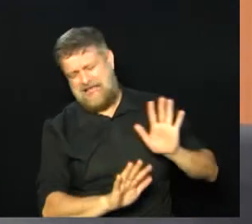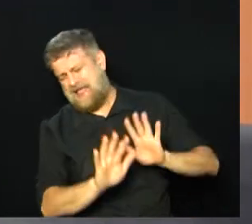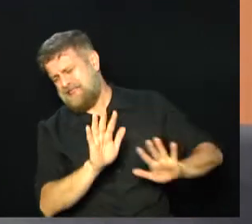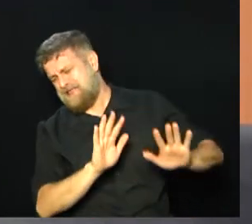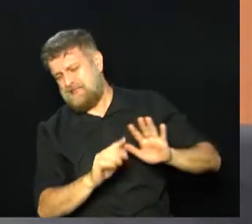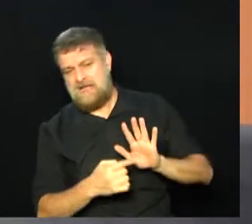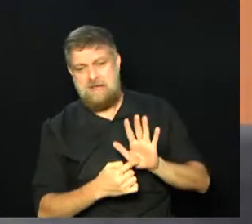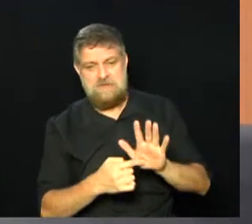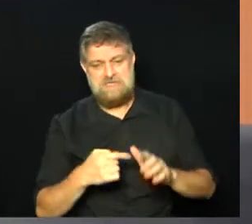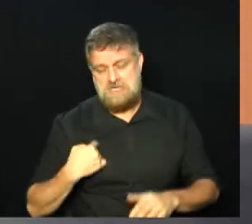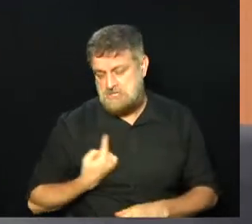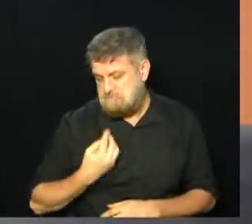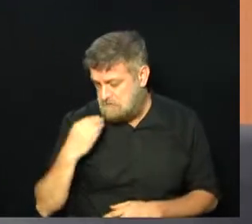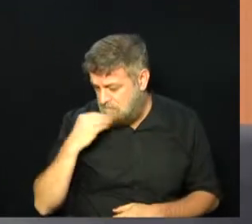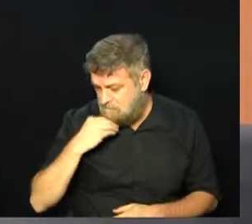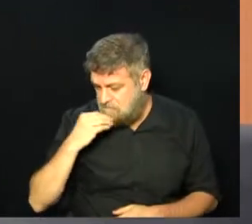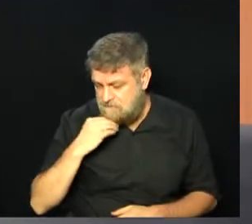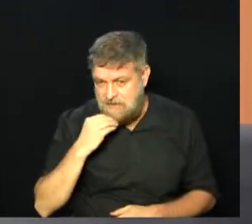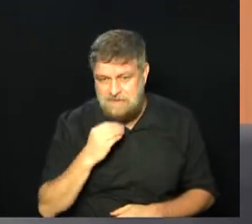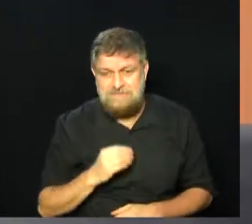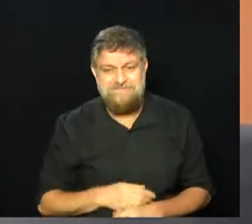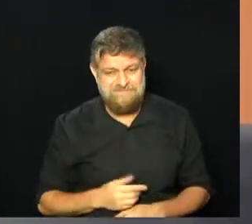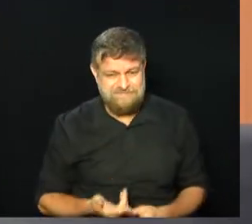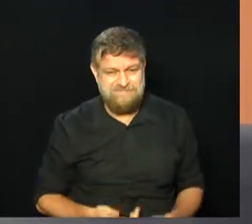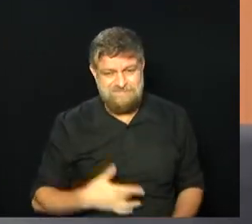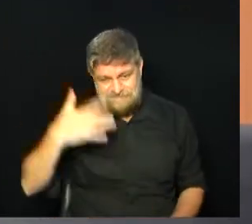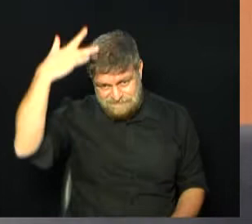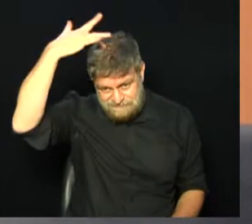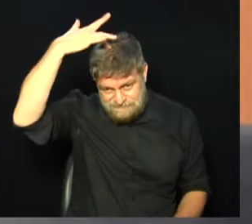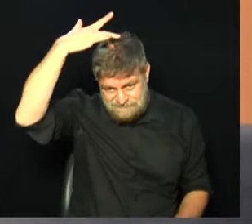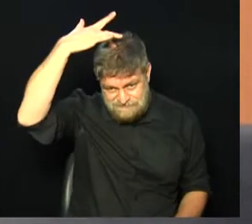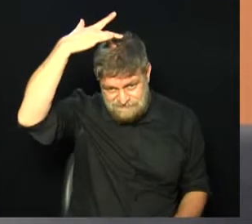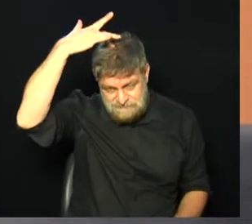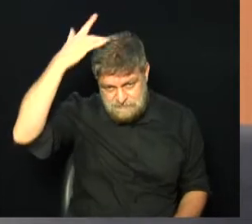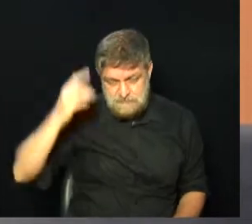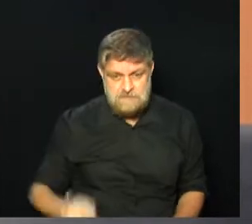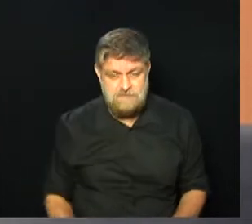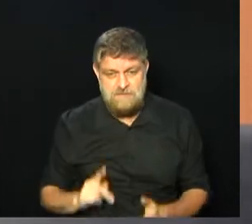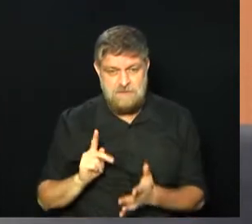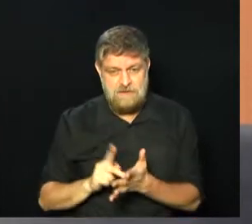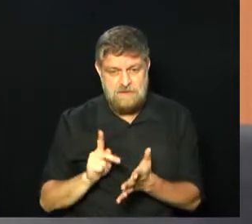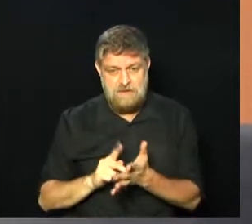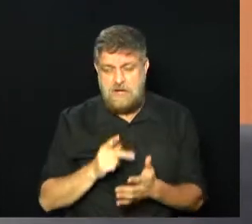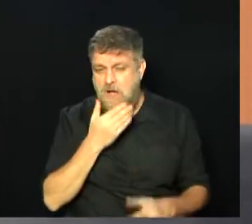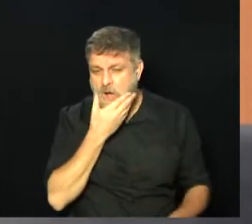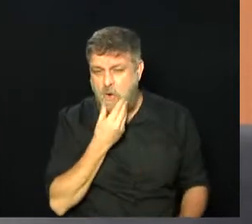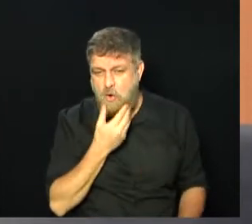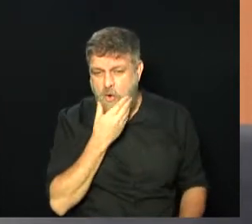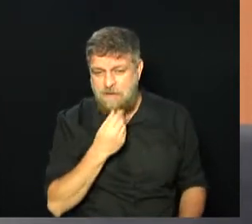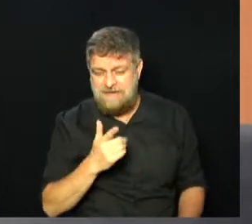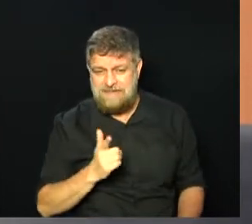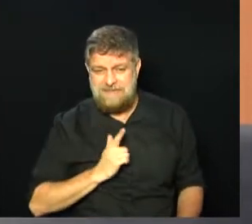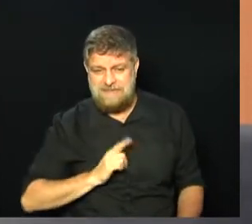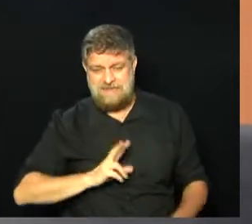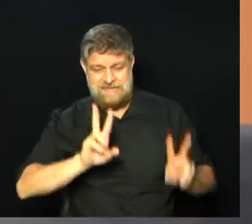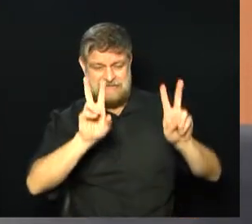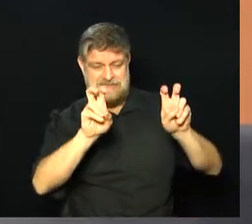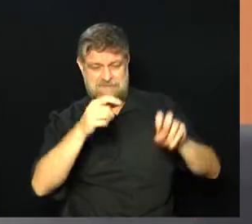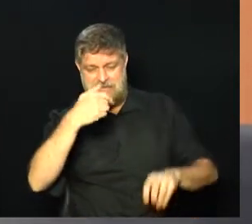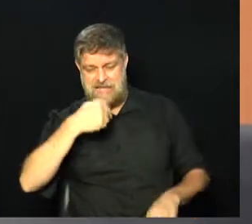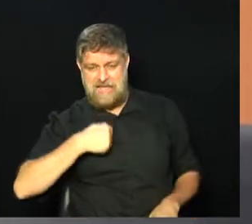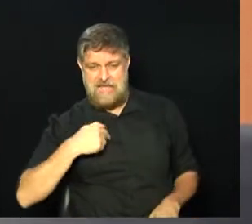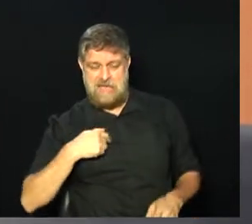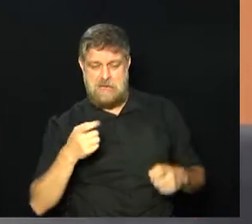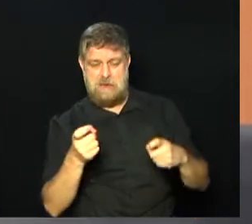demonstrar sinal de fraqueza. É impressionante, é isso. No fundo, muitos homens trazem essa questão, se eu ficar indo no